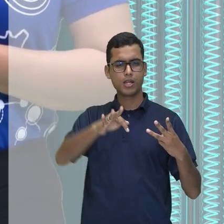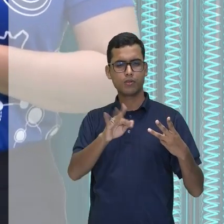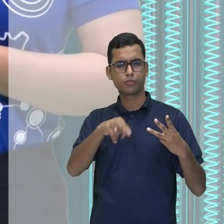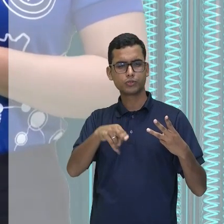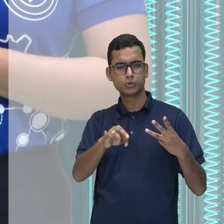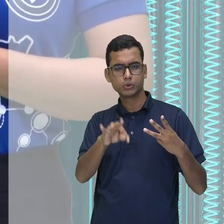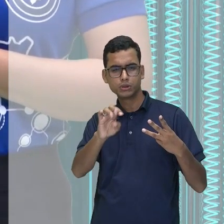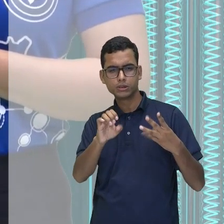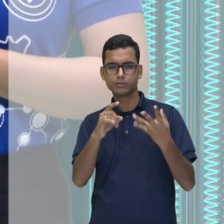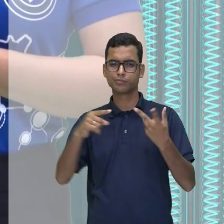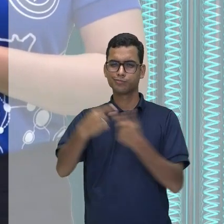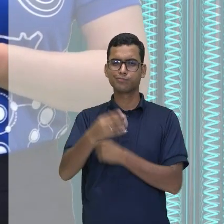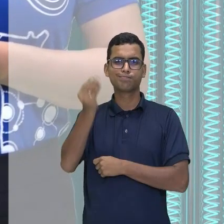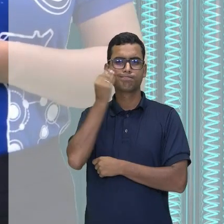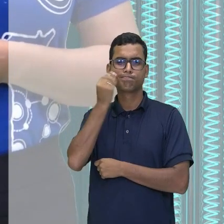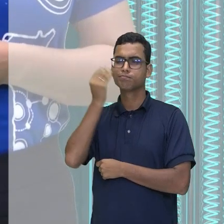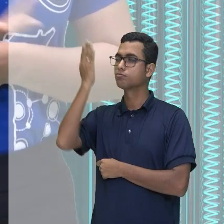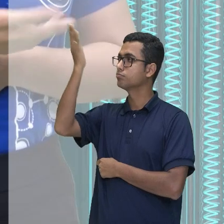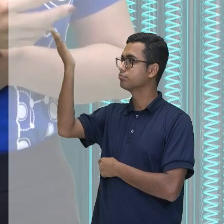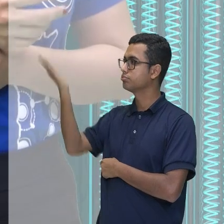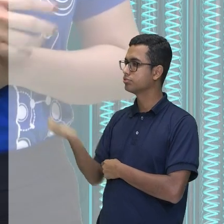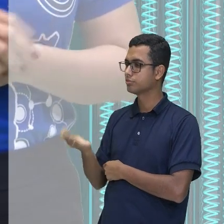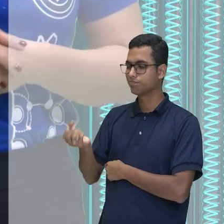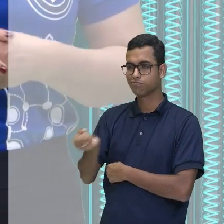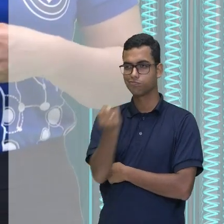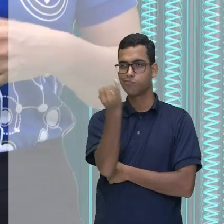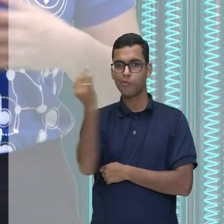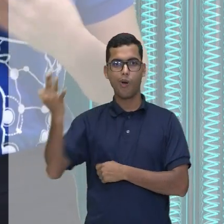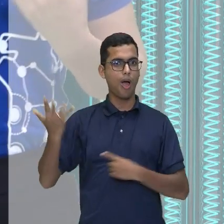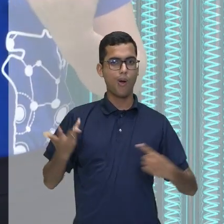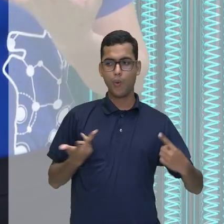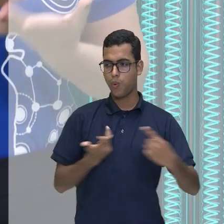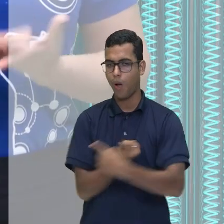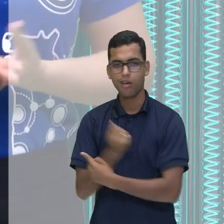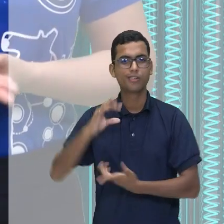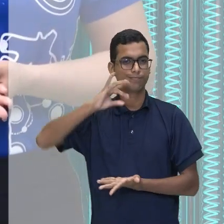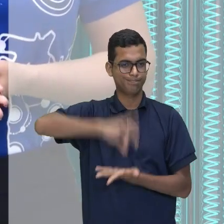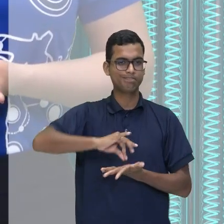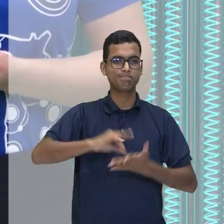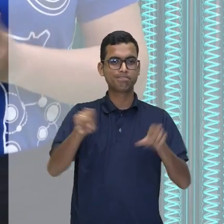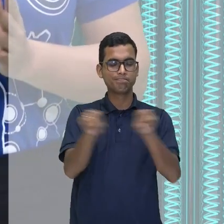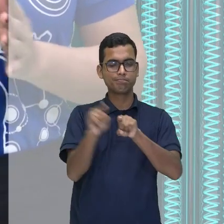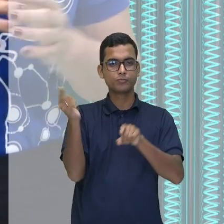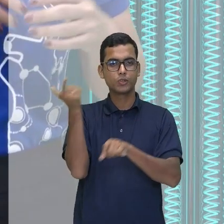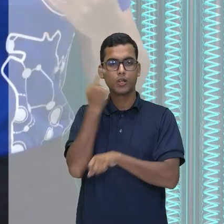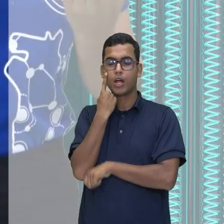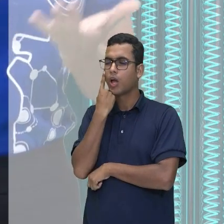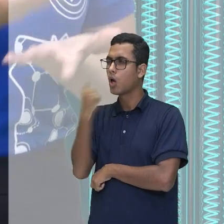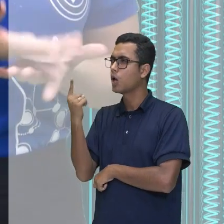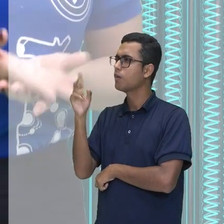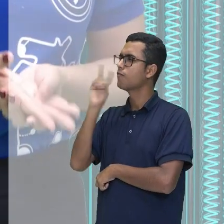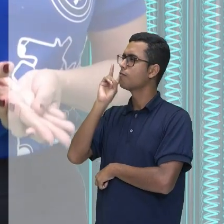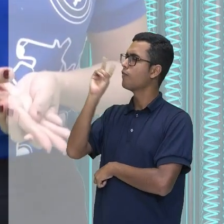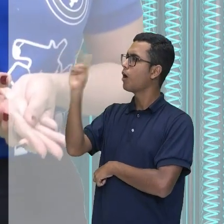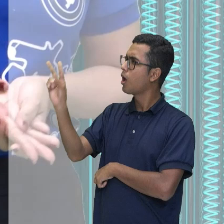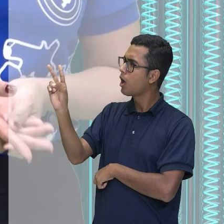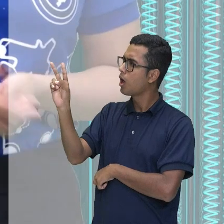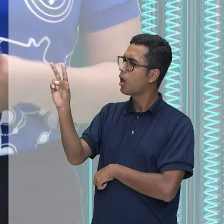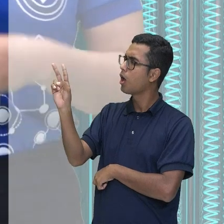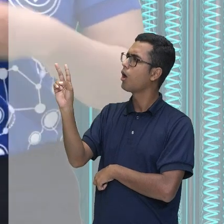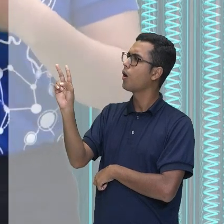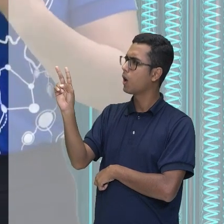foundation. Observem a quantidade de palavras que nós podemos adivinhar só com as